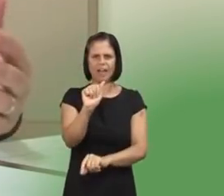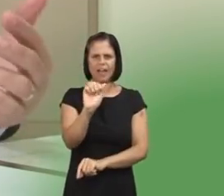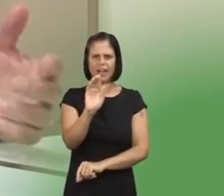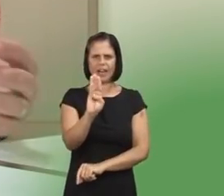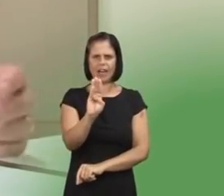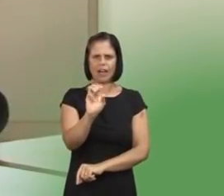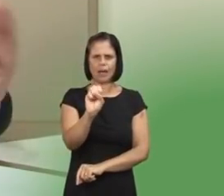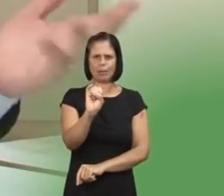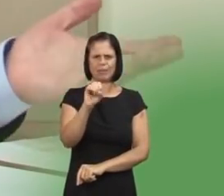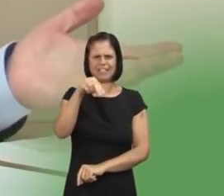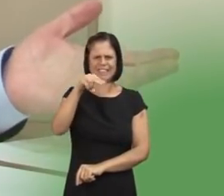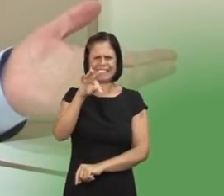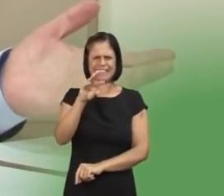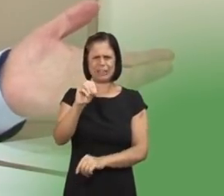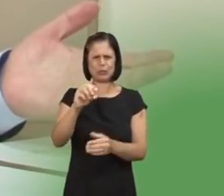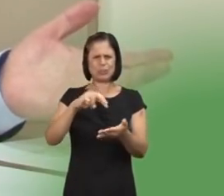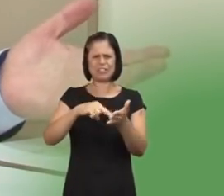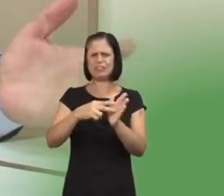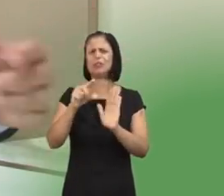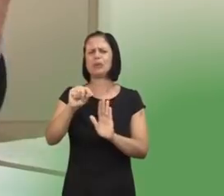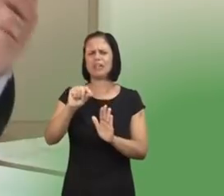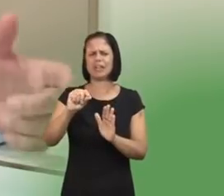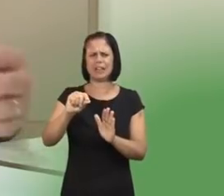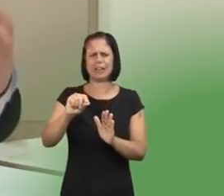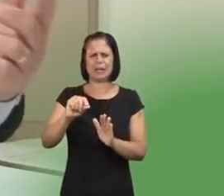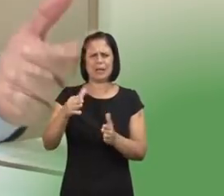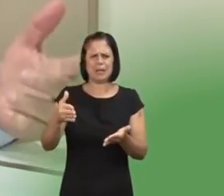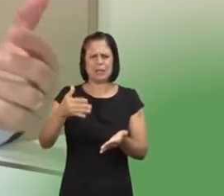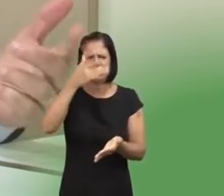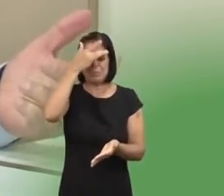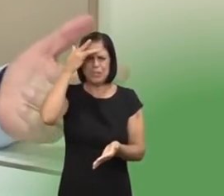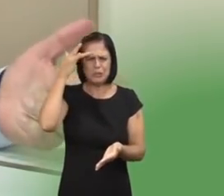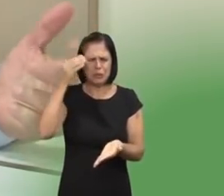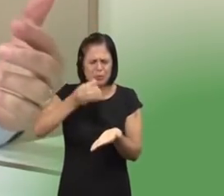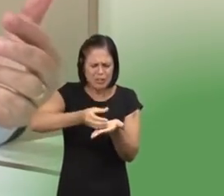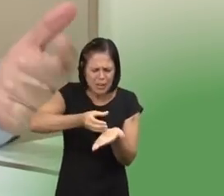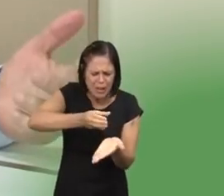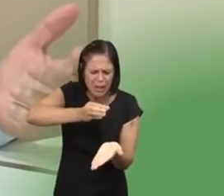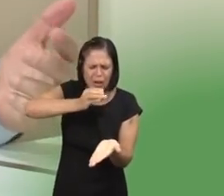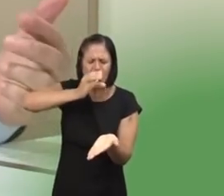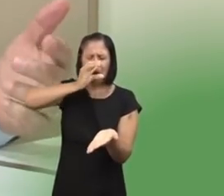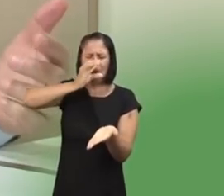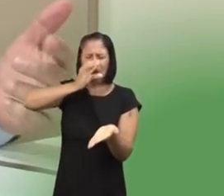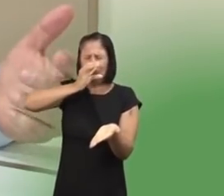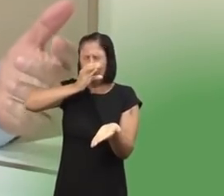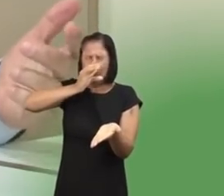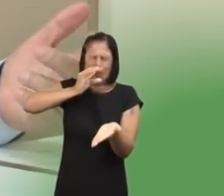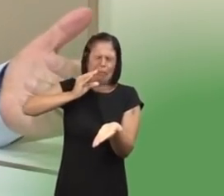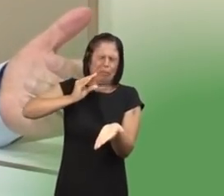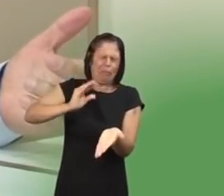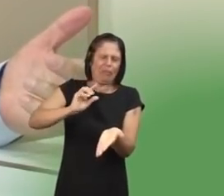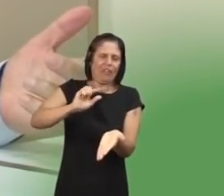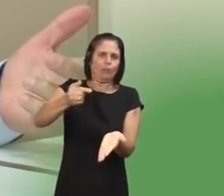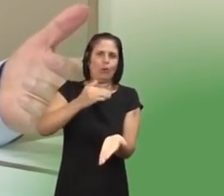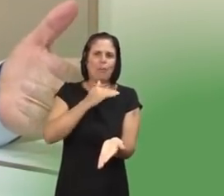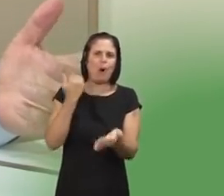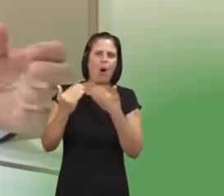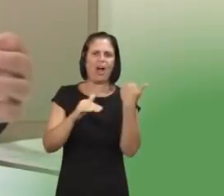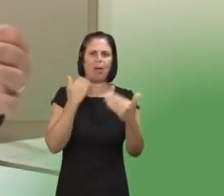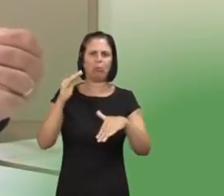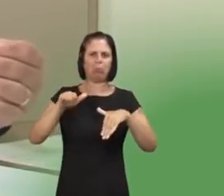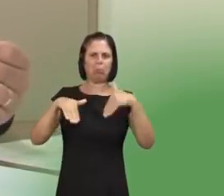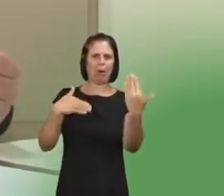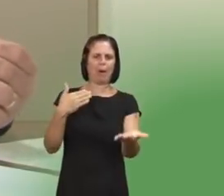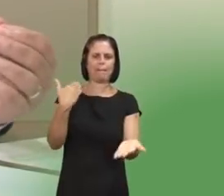Absinto, e a terça parte das águas tornou-se em Absinto, e muitos homens morreram das águas porque se tornaram amargas.